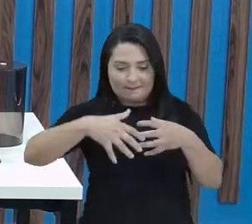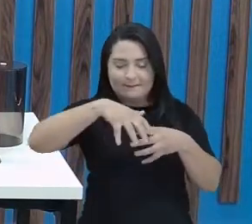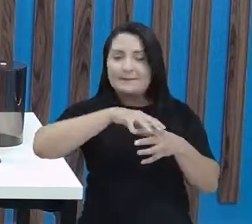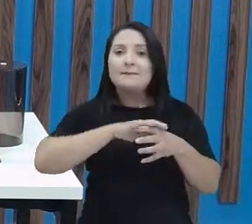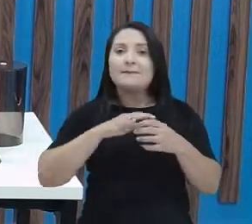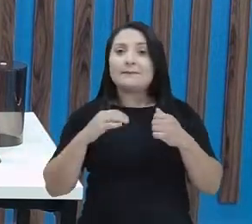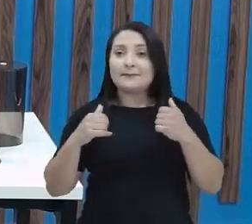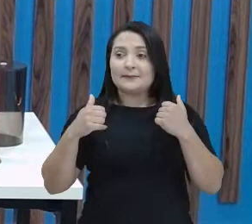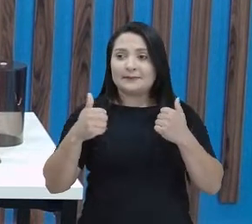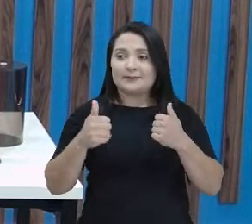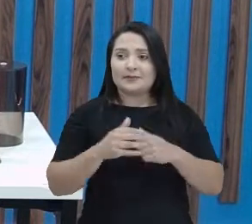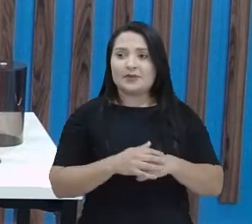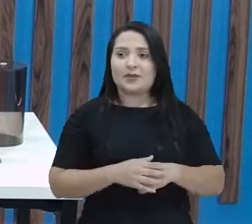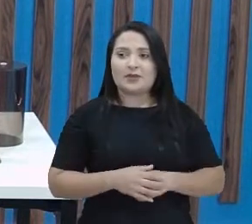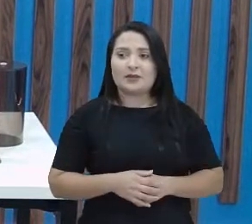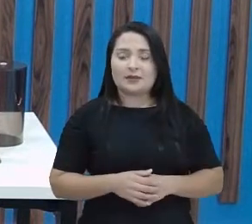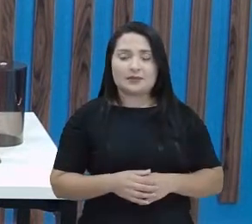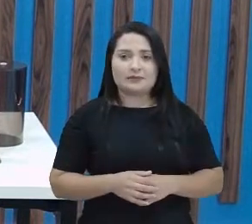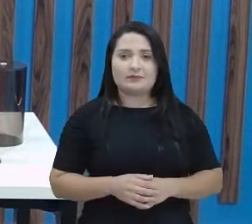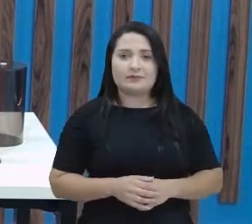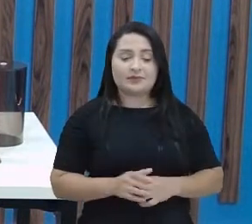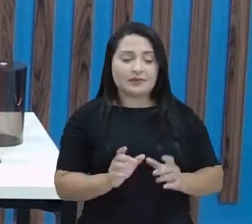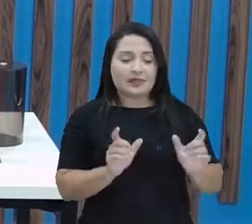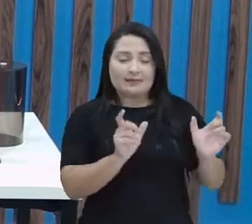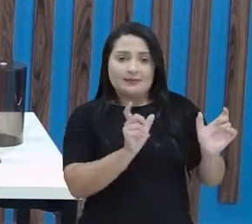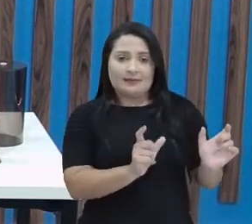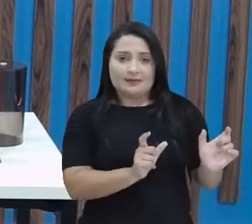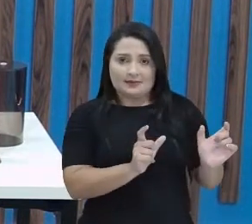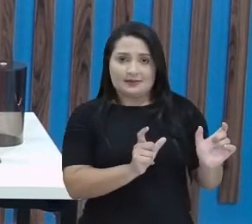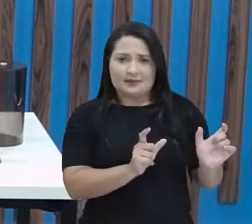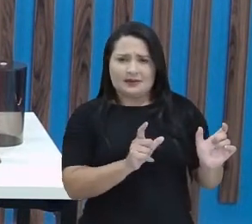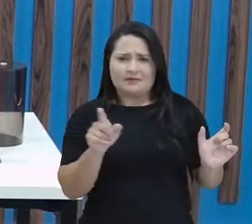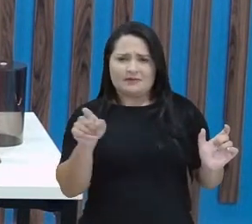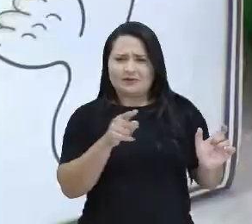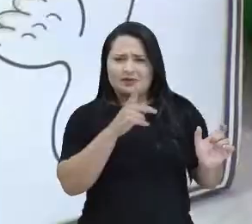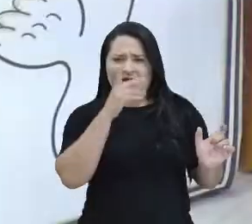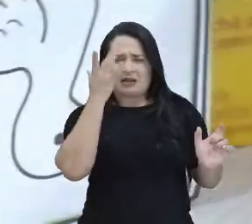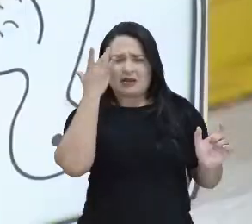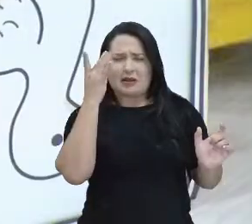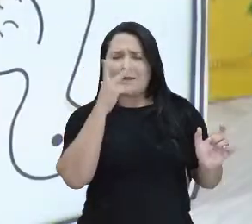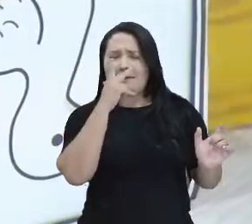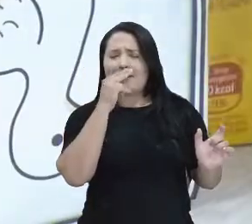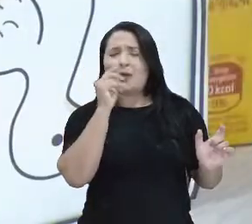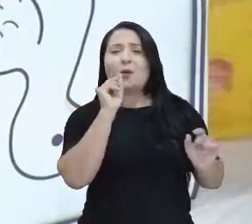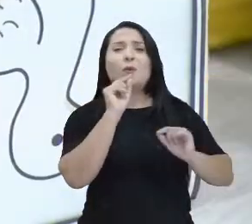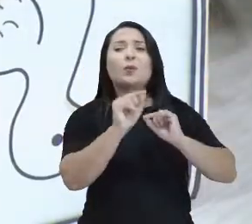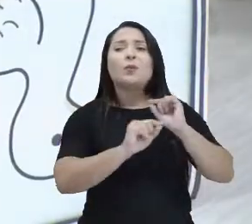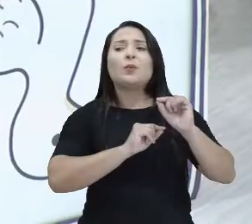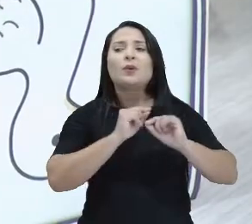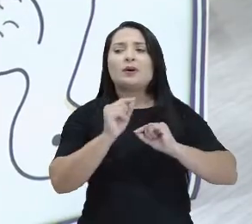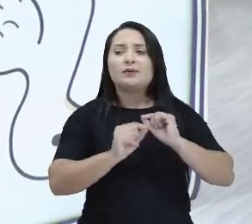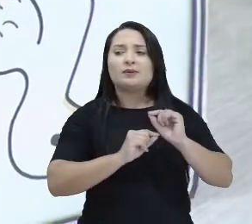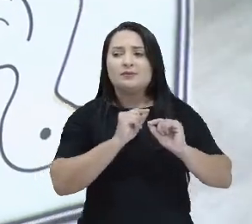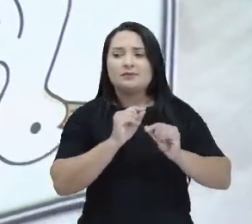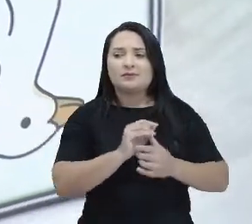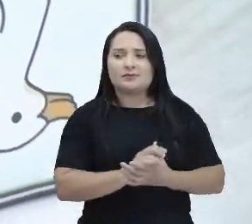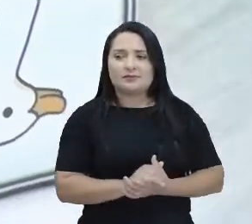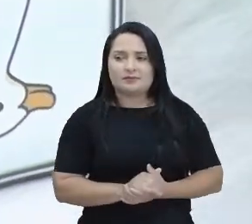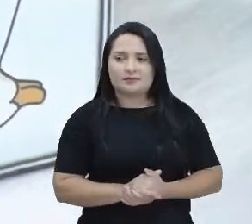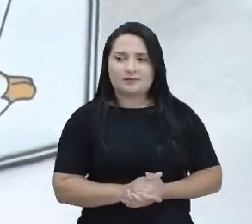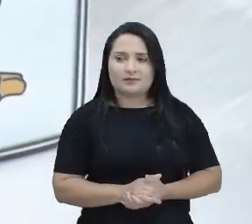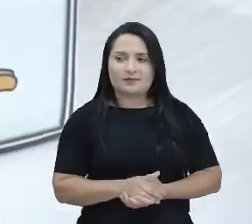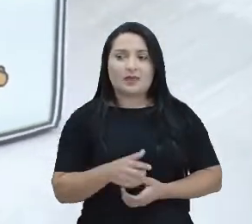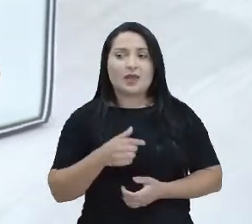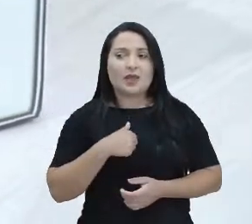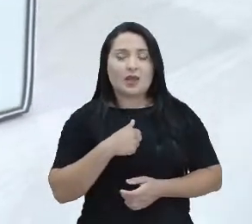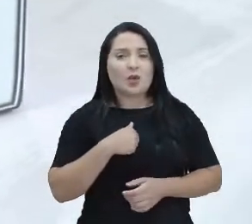esses outros objetos? Deixa eu ver se vocês me dizem com o que parece. Deixa eu trazer esse para cá. Eu consegui